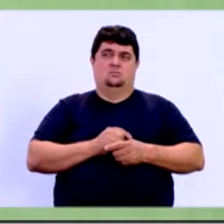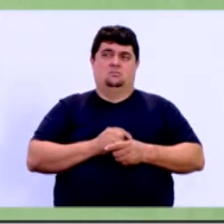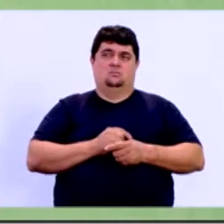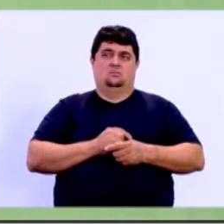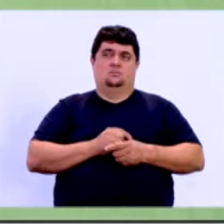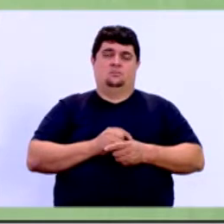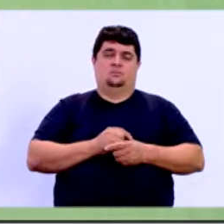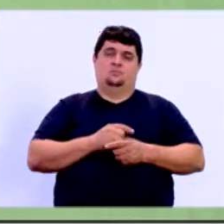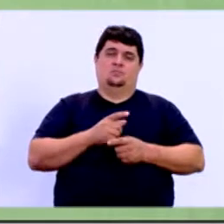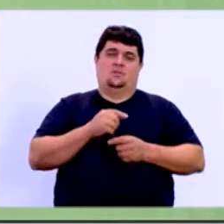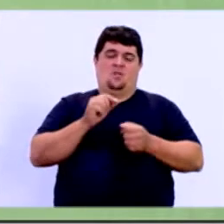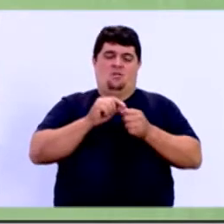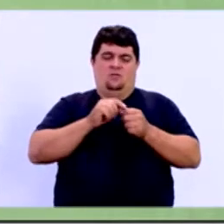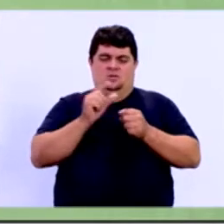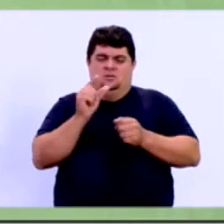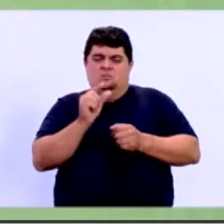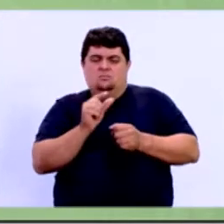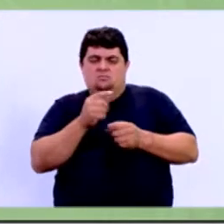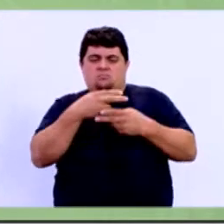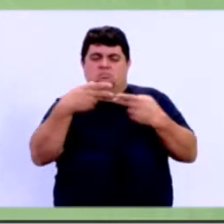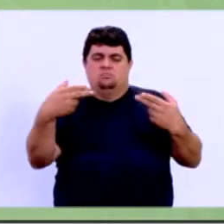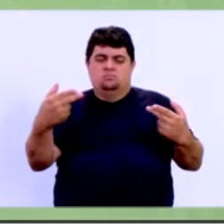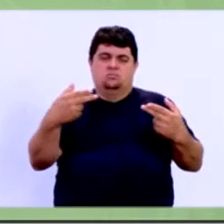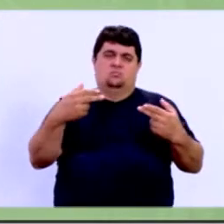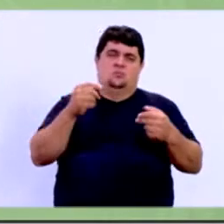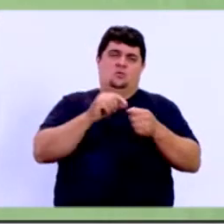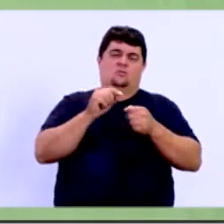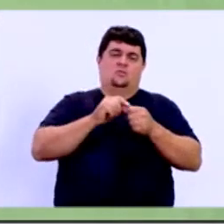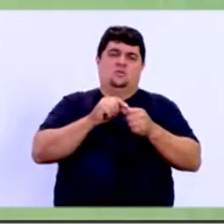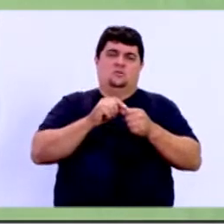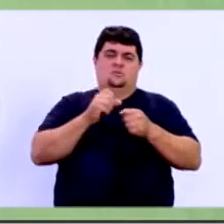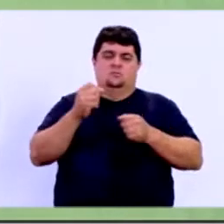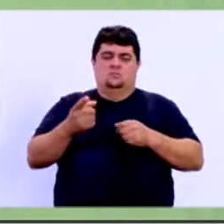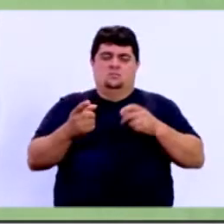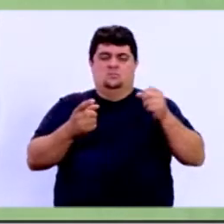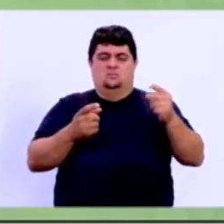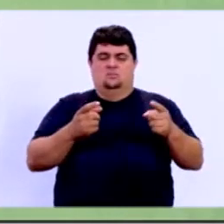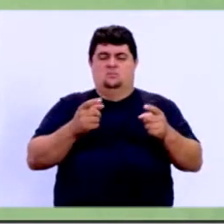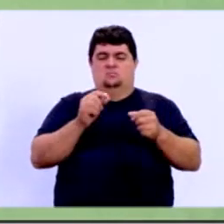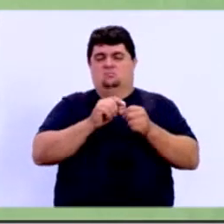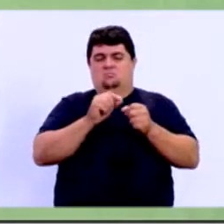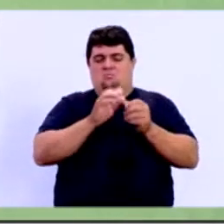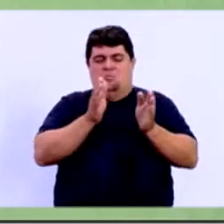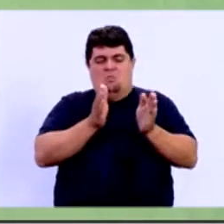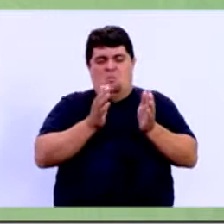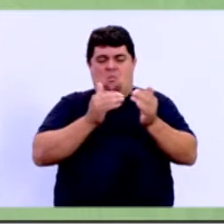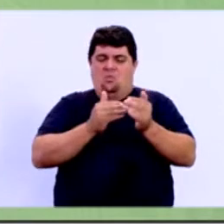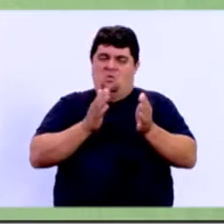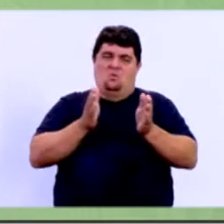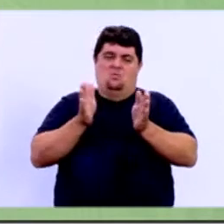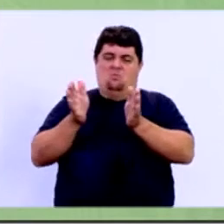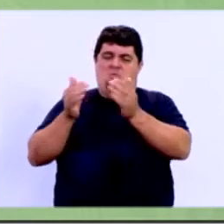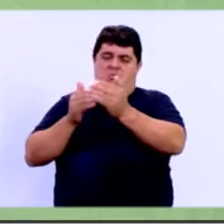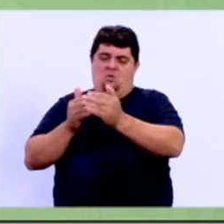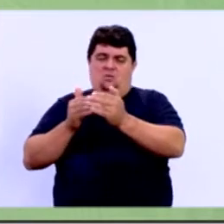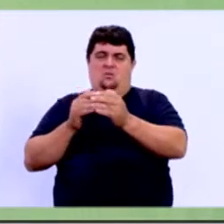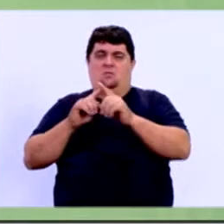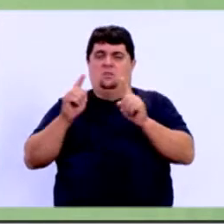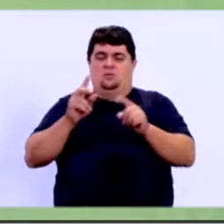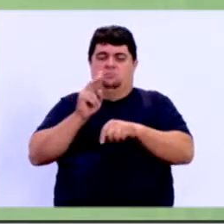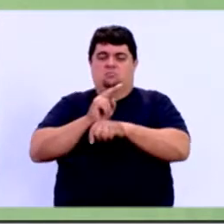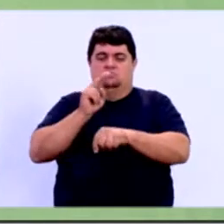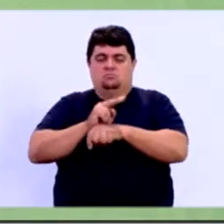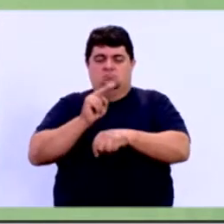essa fabricação em pequena escala, você reduz aí a pequenas quantidades, né? Mas com